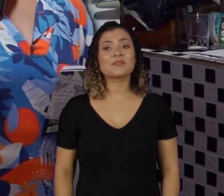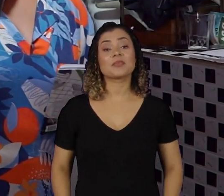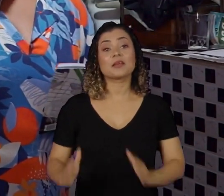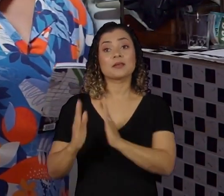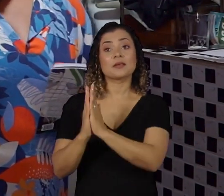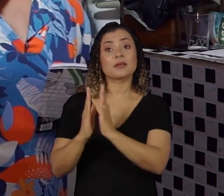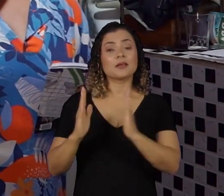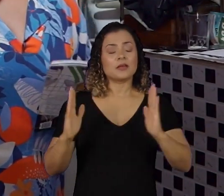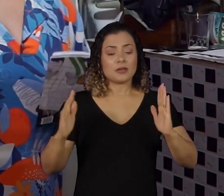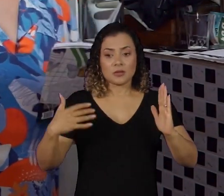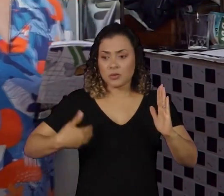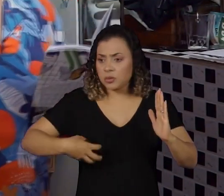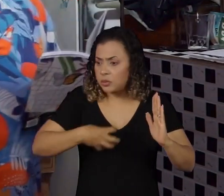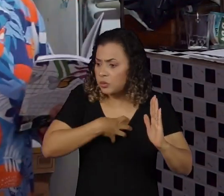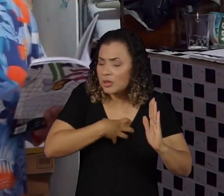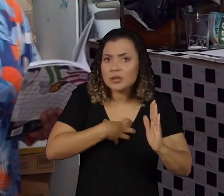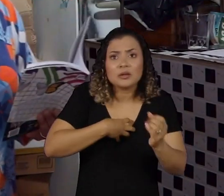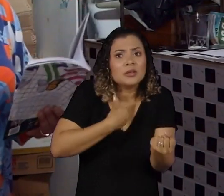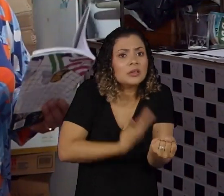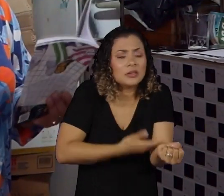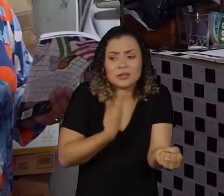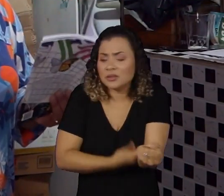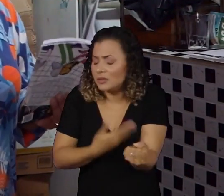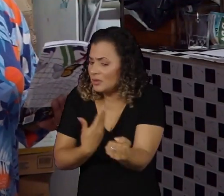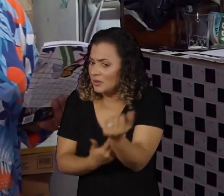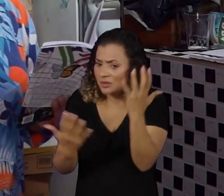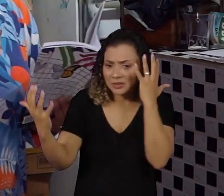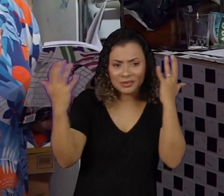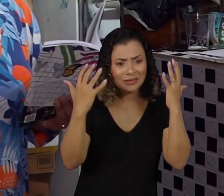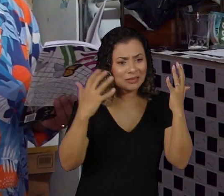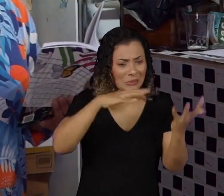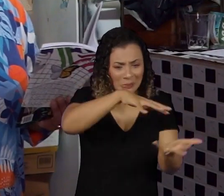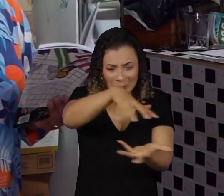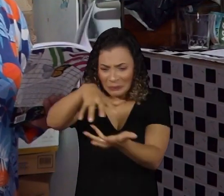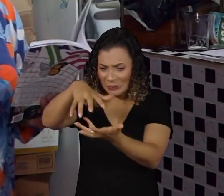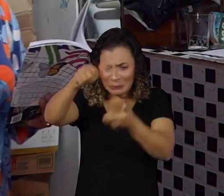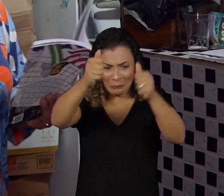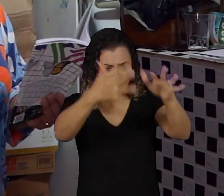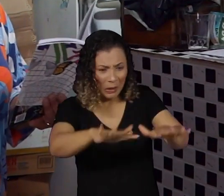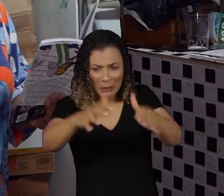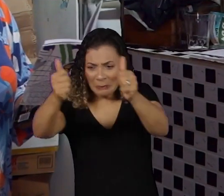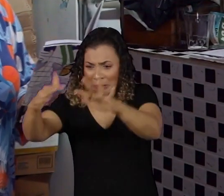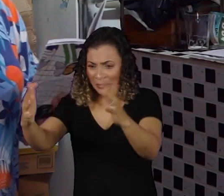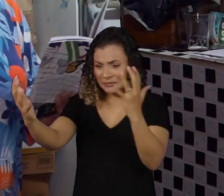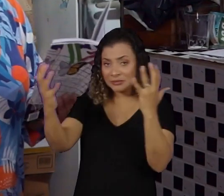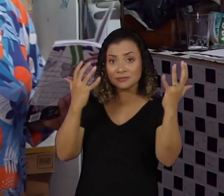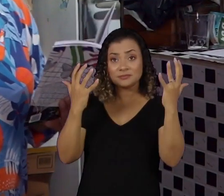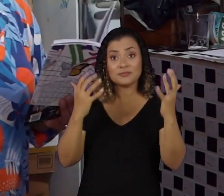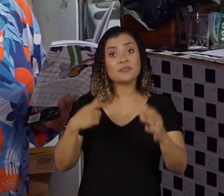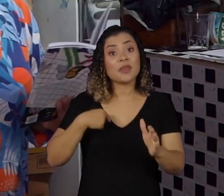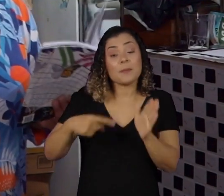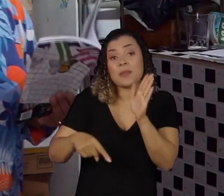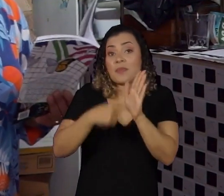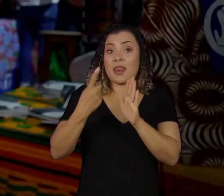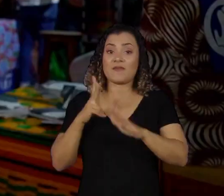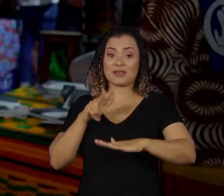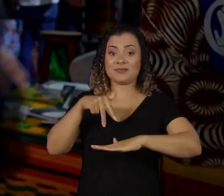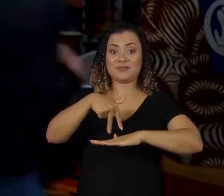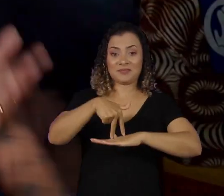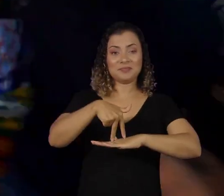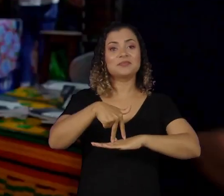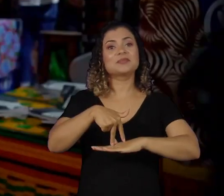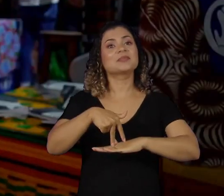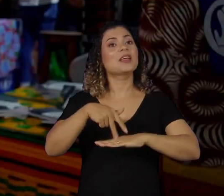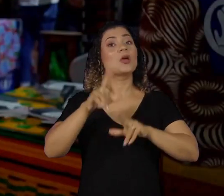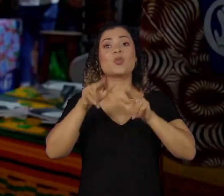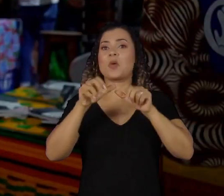vício letal. Quanto vale a sua vida? Mundo cruel, cheio de crocodilagem. Desde que eu cheguei aqui a primeira vez, eu nunca mais saí.